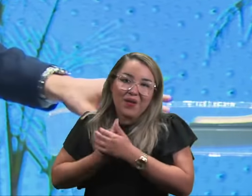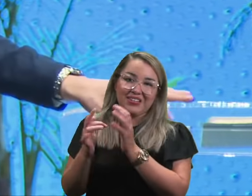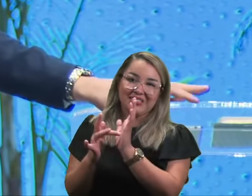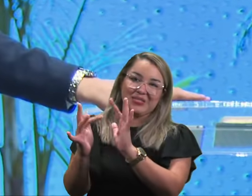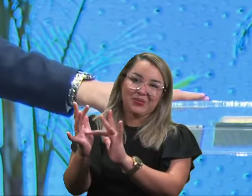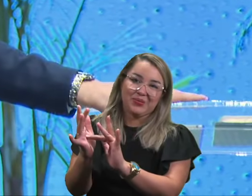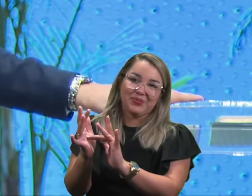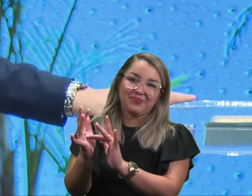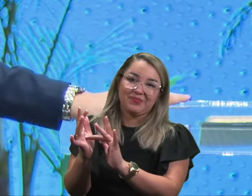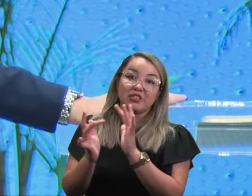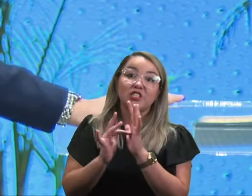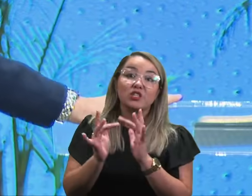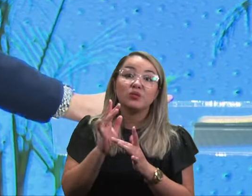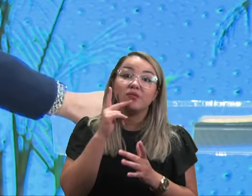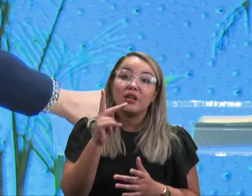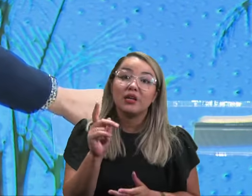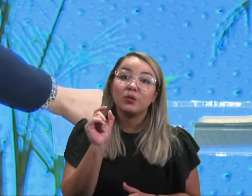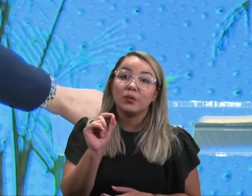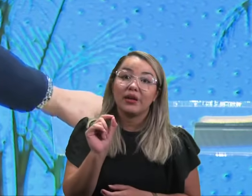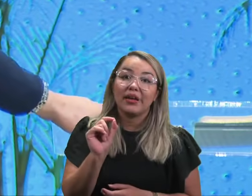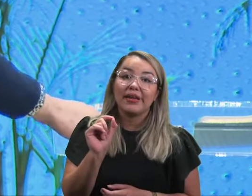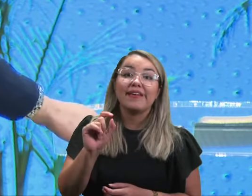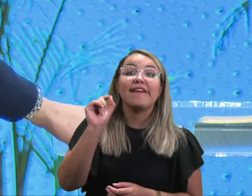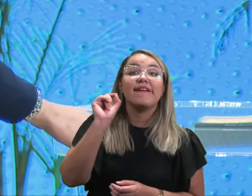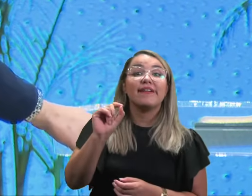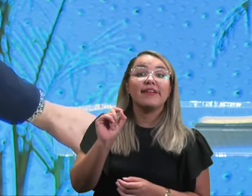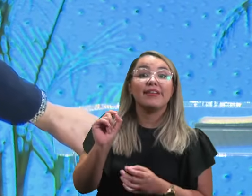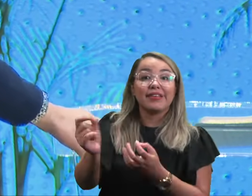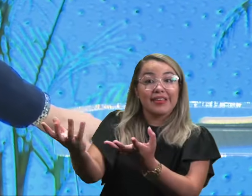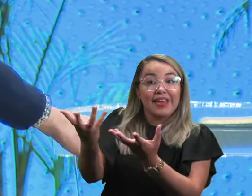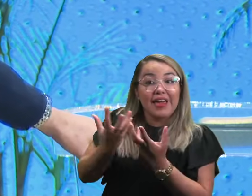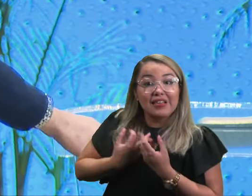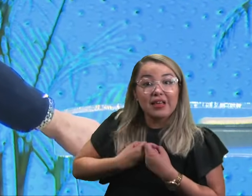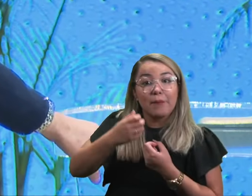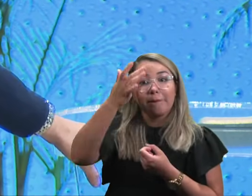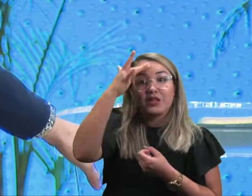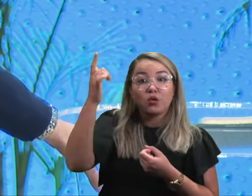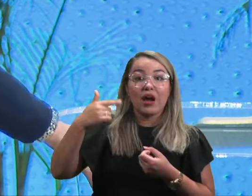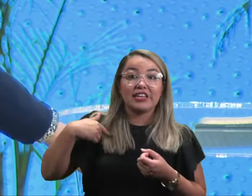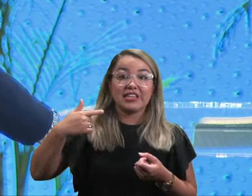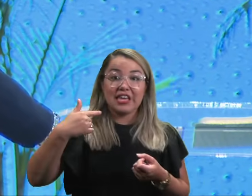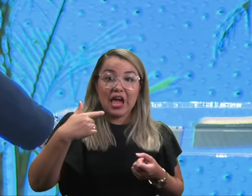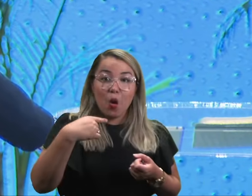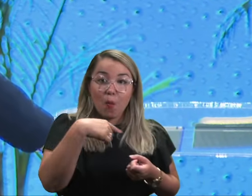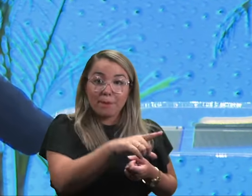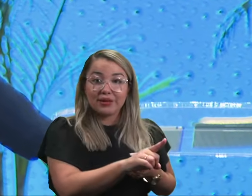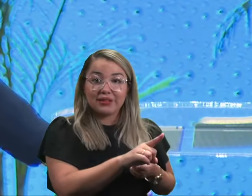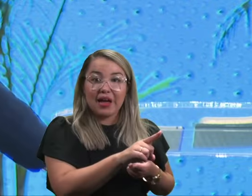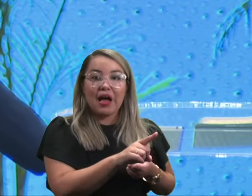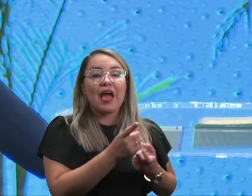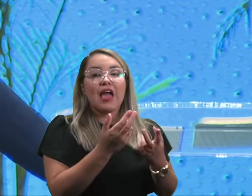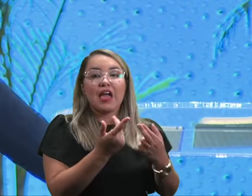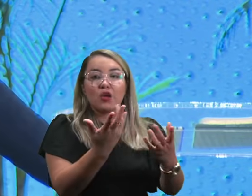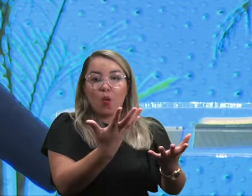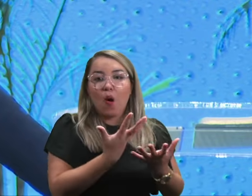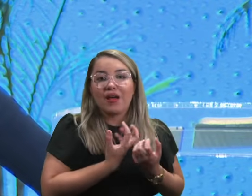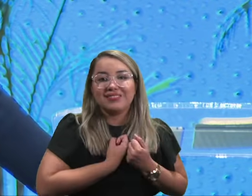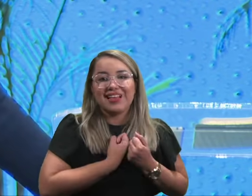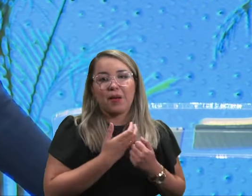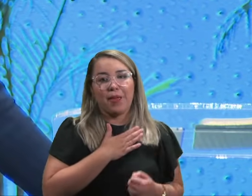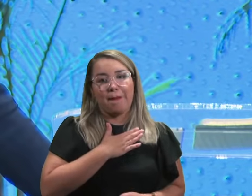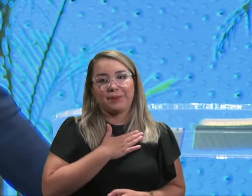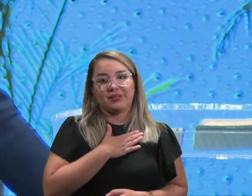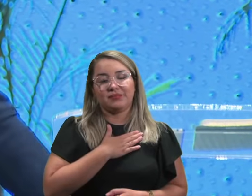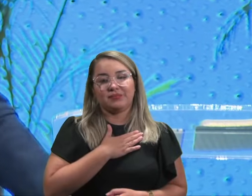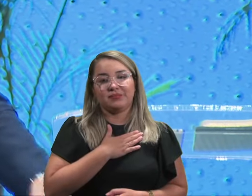Jesus está dizendo: quem recebe aquele que eu enviar, recebe a quem? A mim. E Jesus